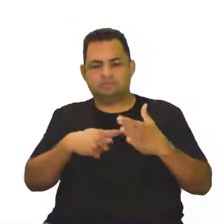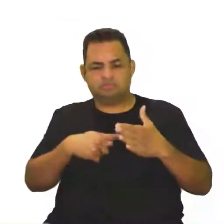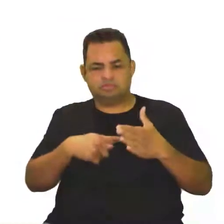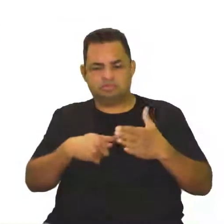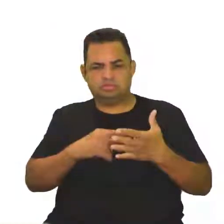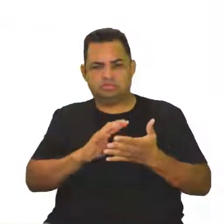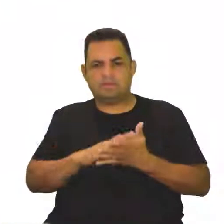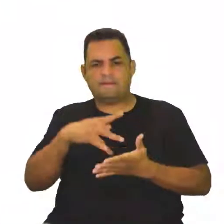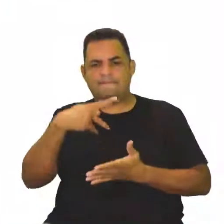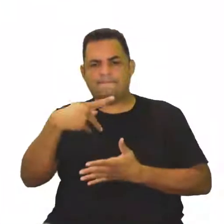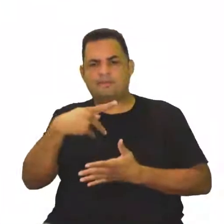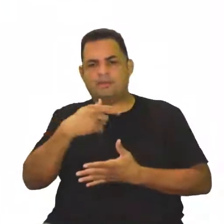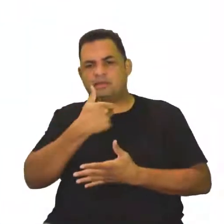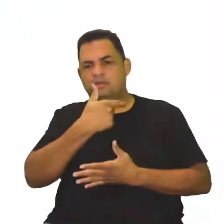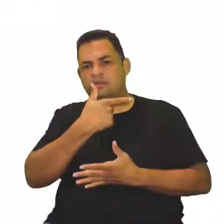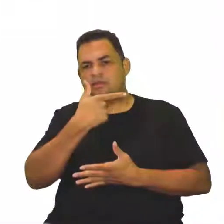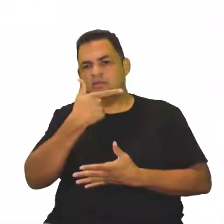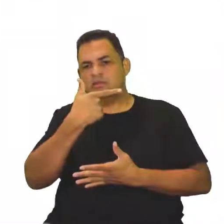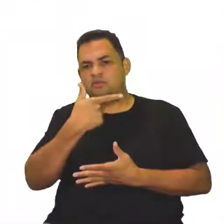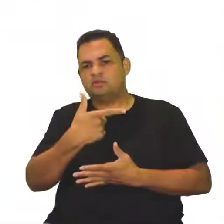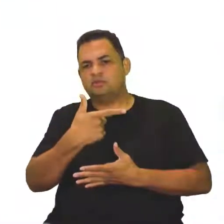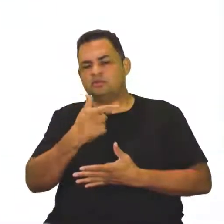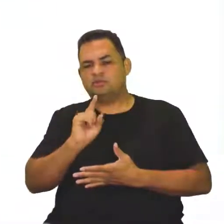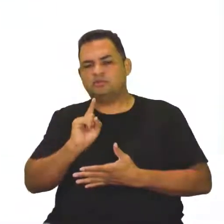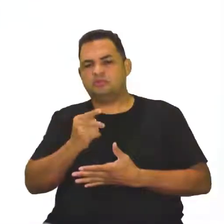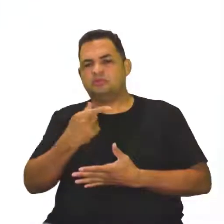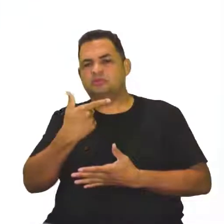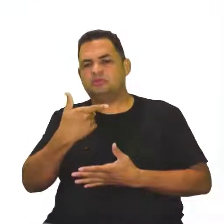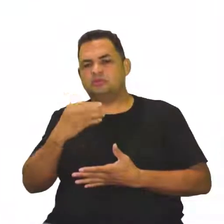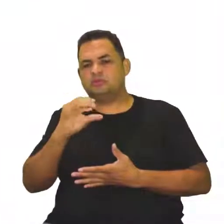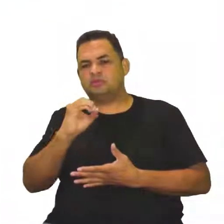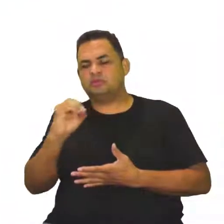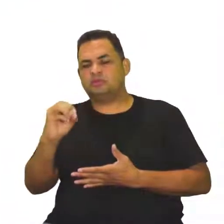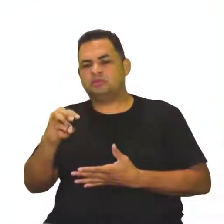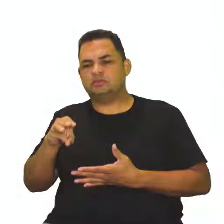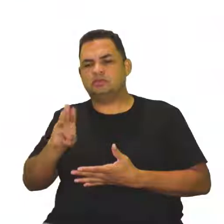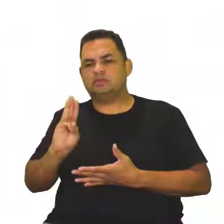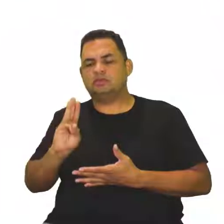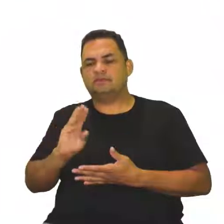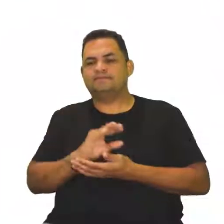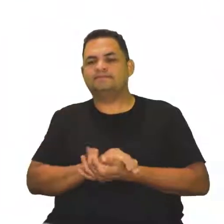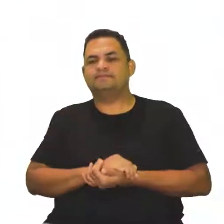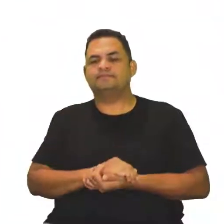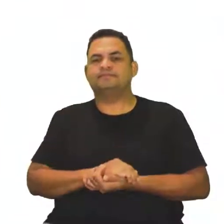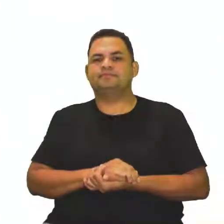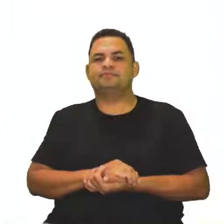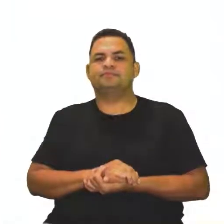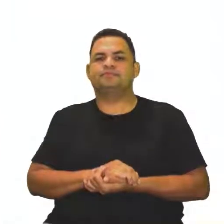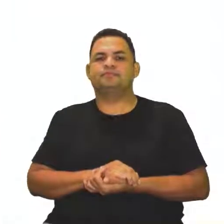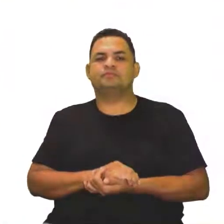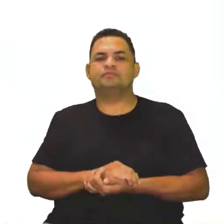tem uma potência de 2.200 watts, ok, pessoal?